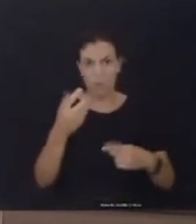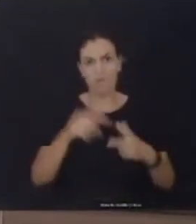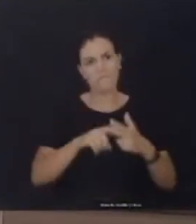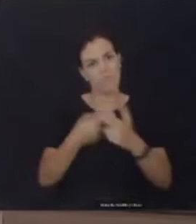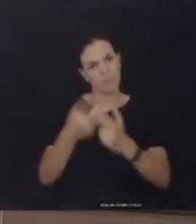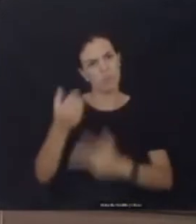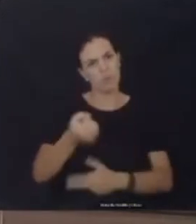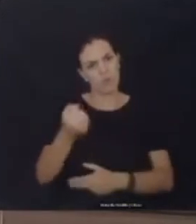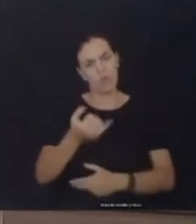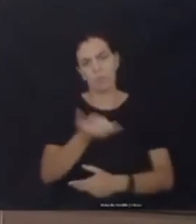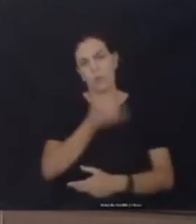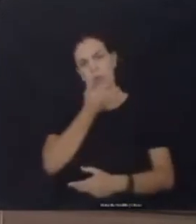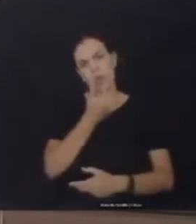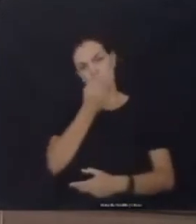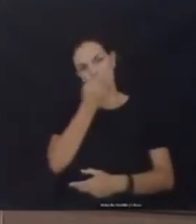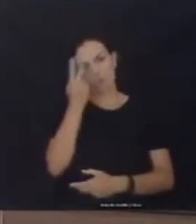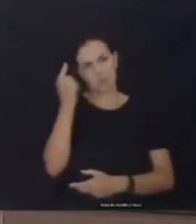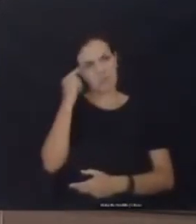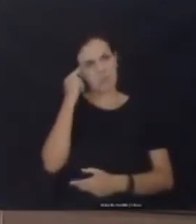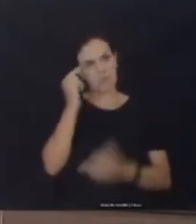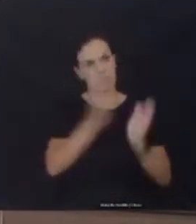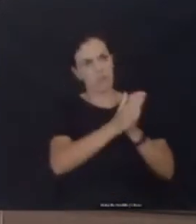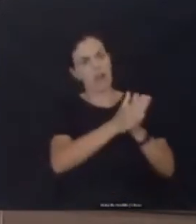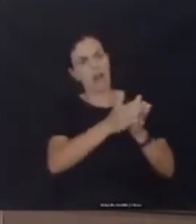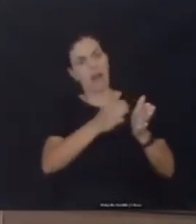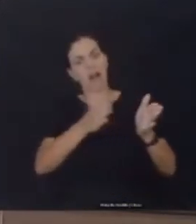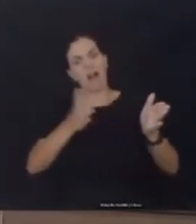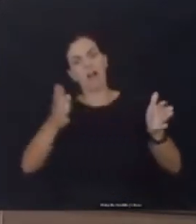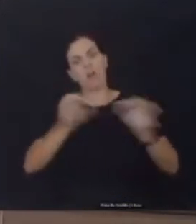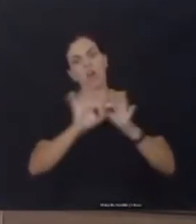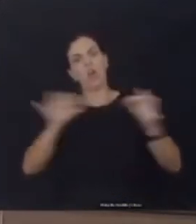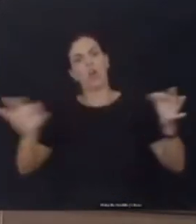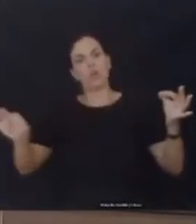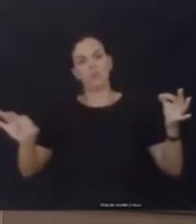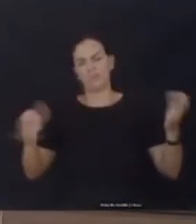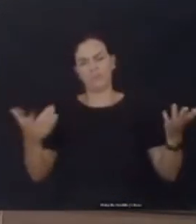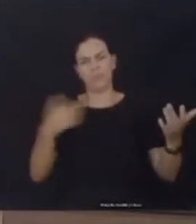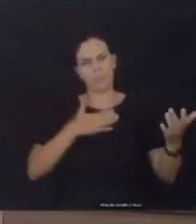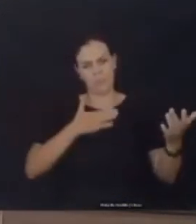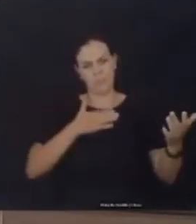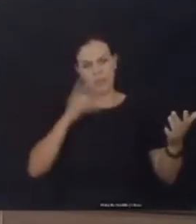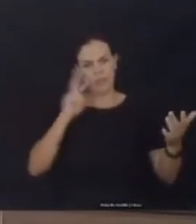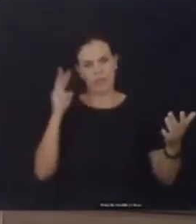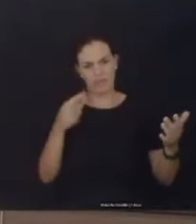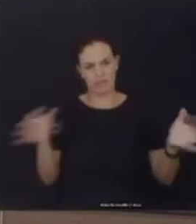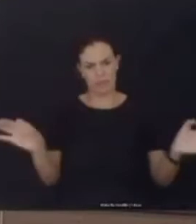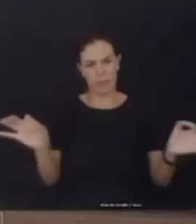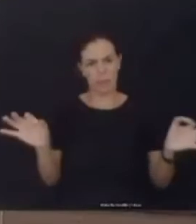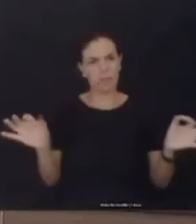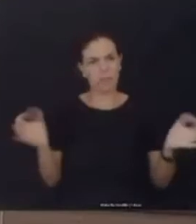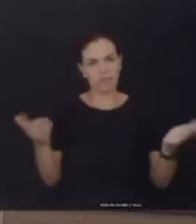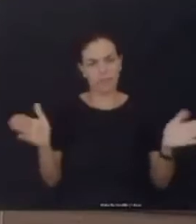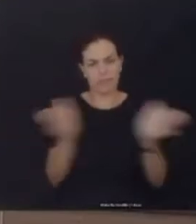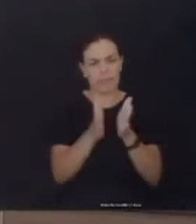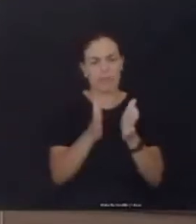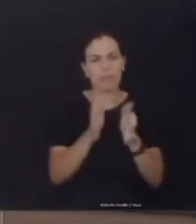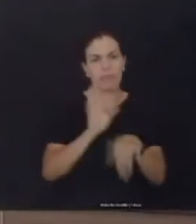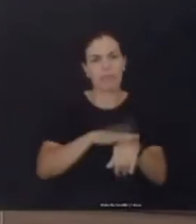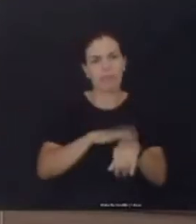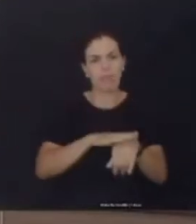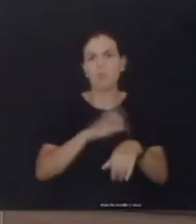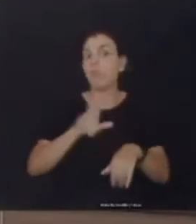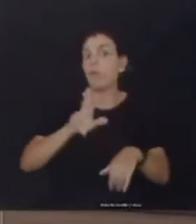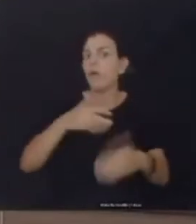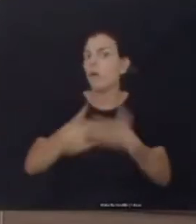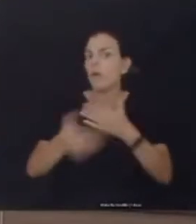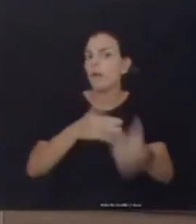isso é bastante tempo. Para mim é um tempo ínfimo. Porque nós não estamos lidando com qualquer tema. Nós estamos lidando com